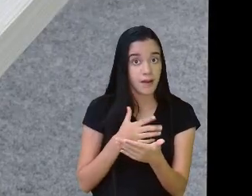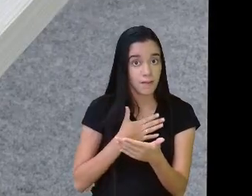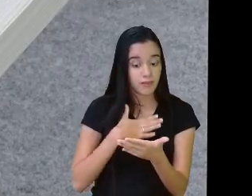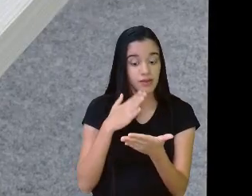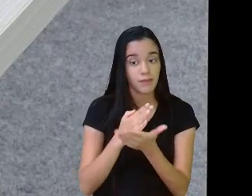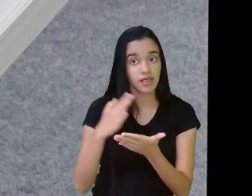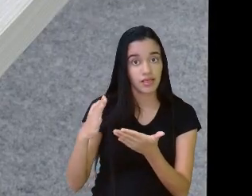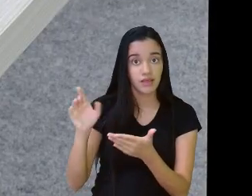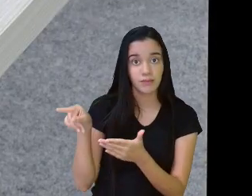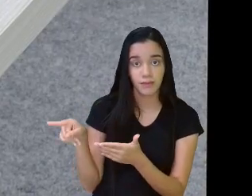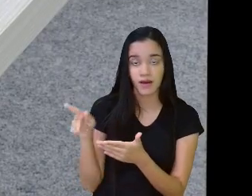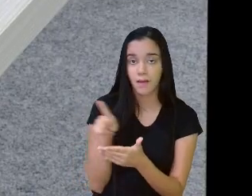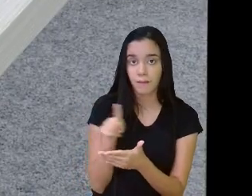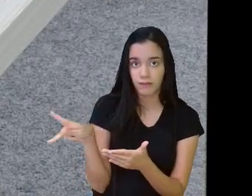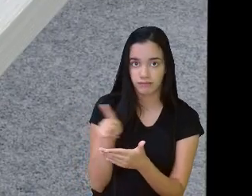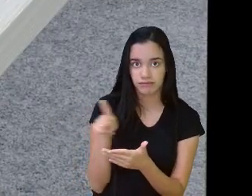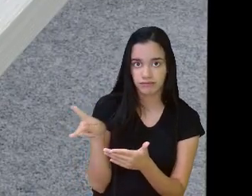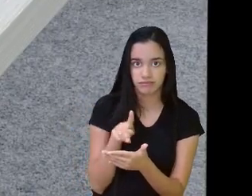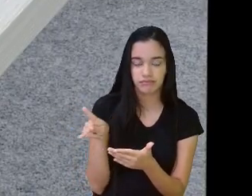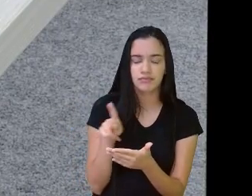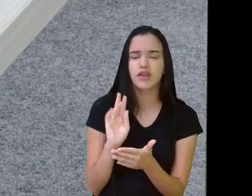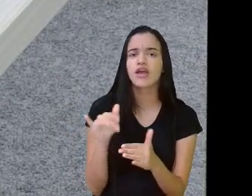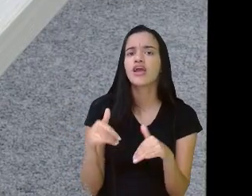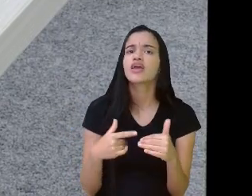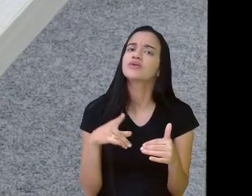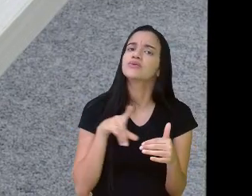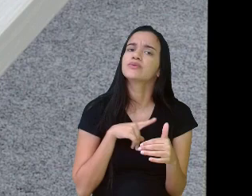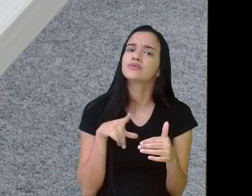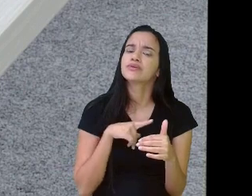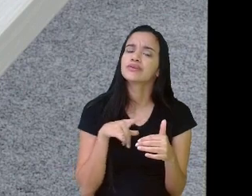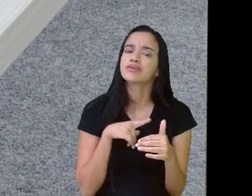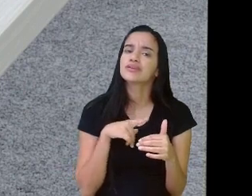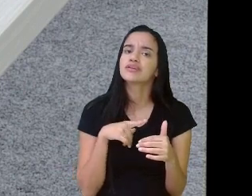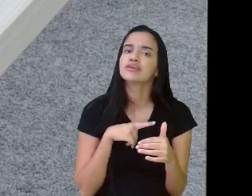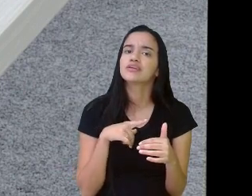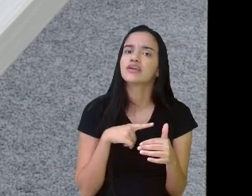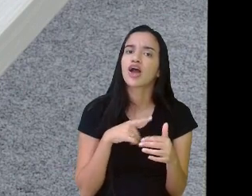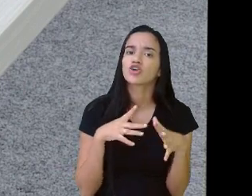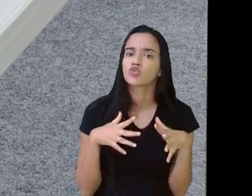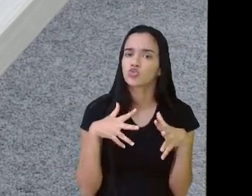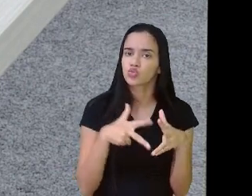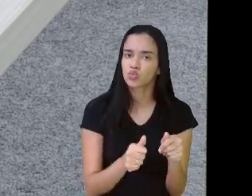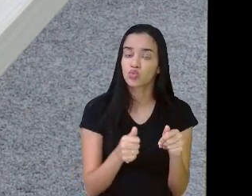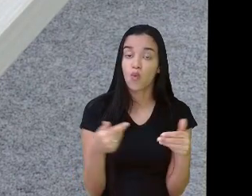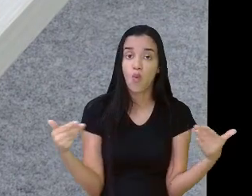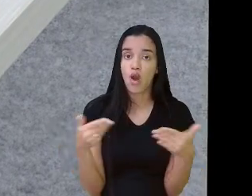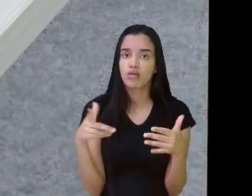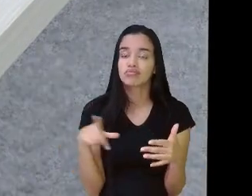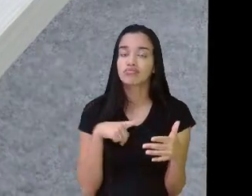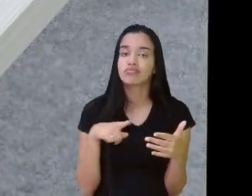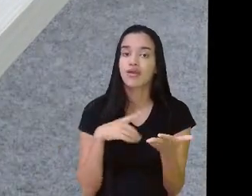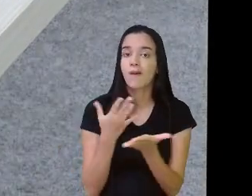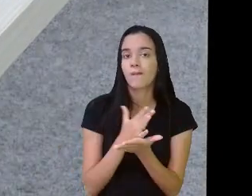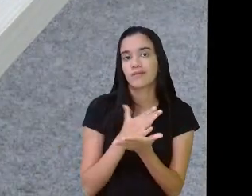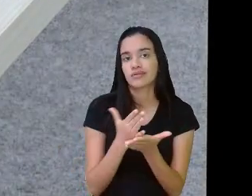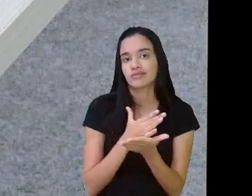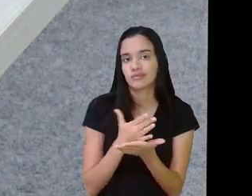para mim. Olha, eu não tinha o meu inteiro, agora eu tenho